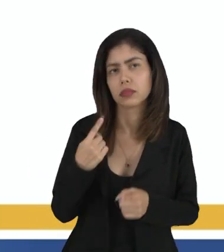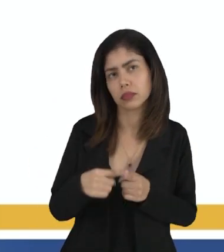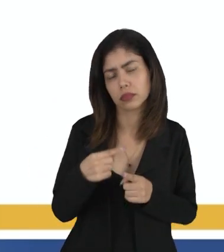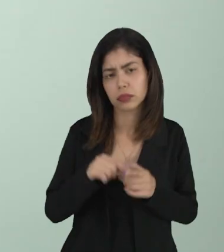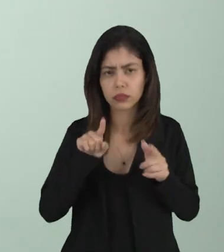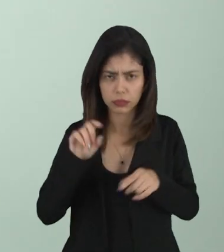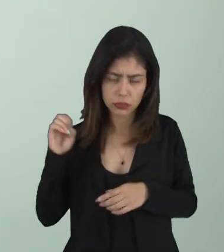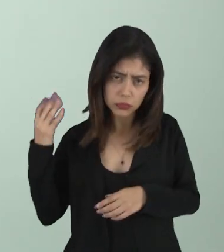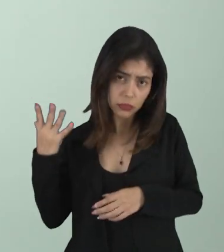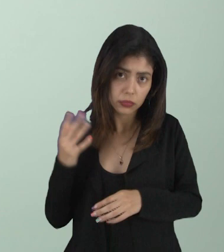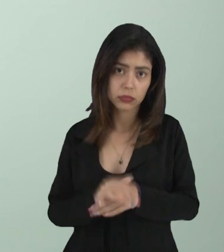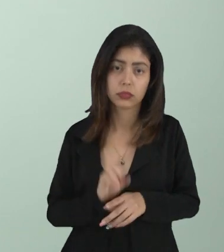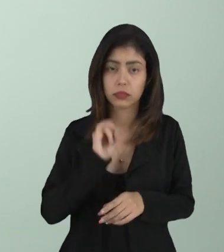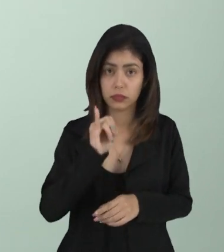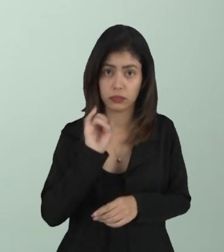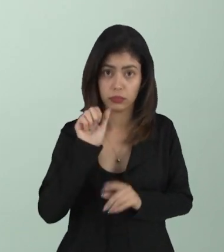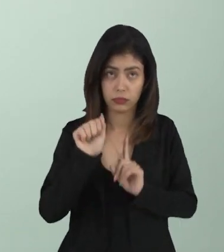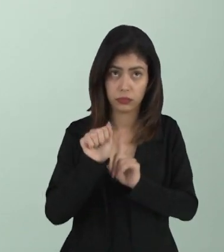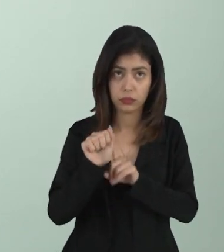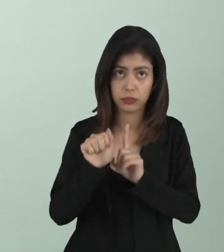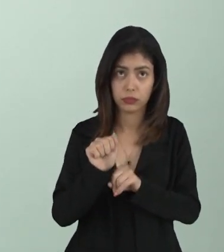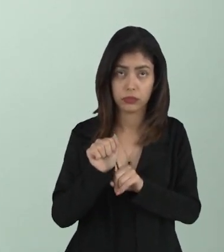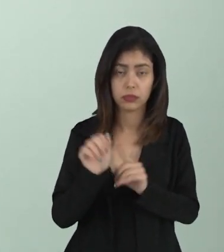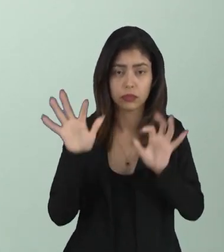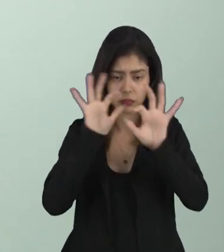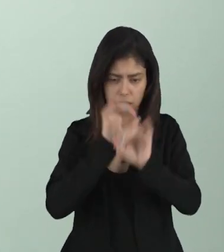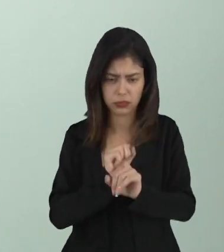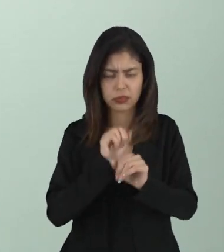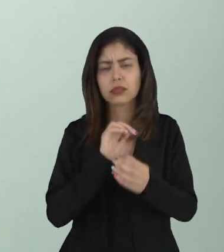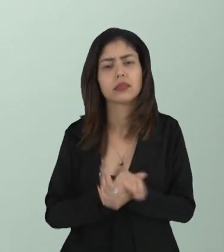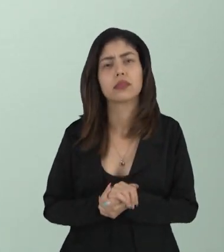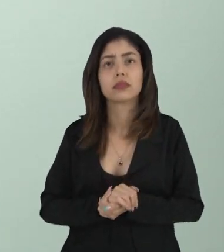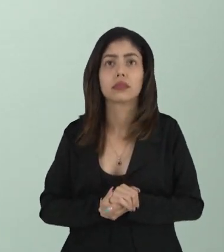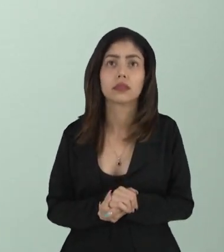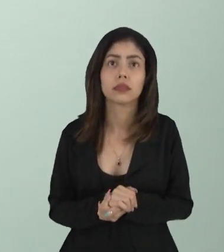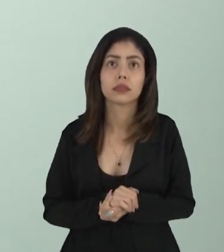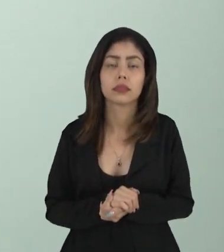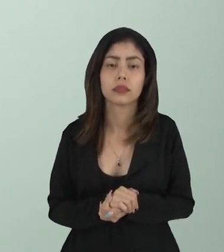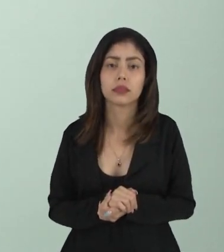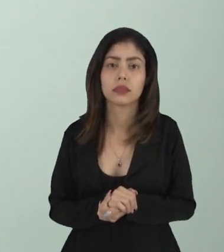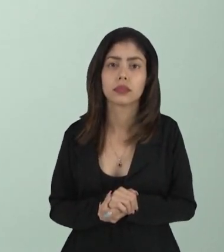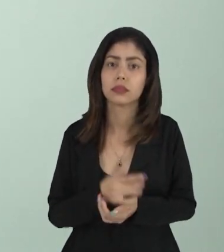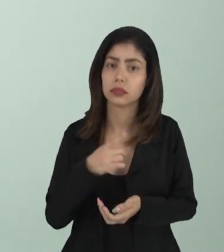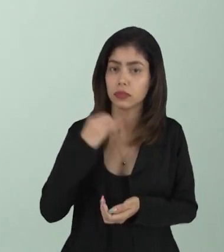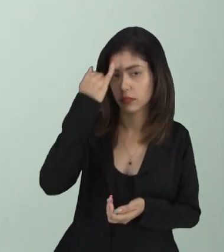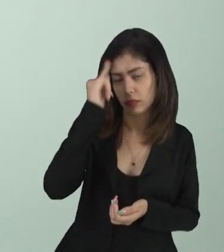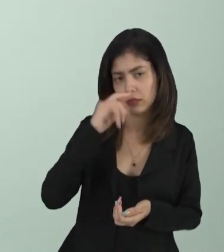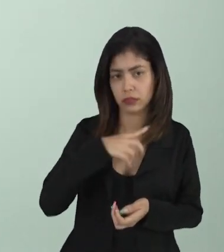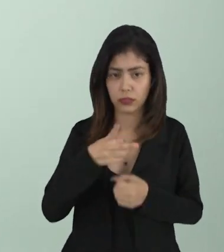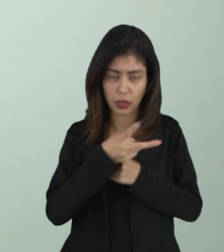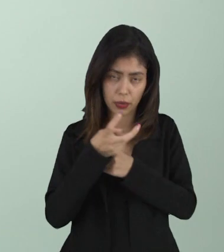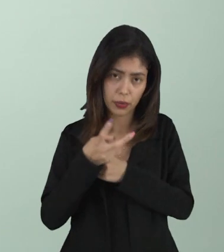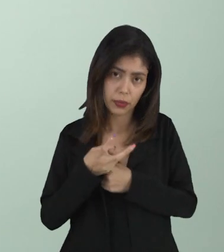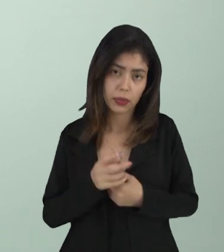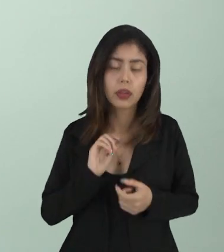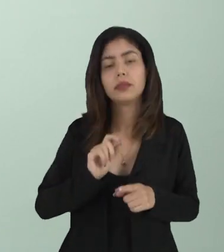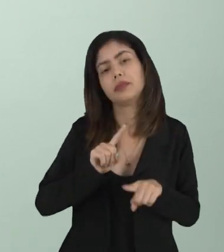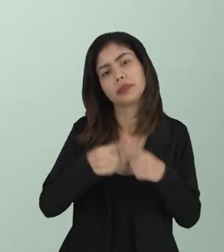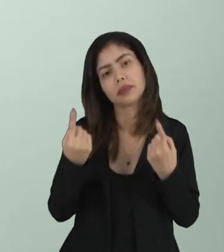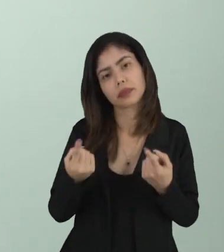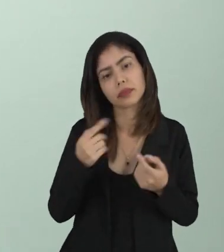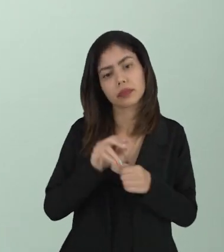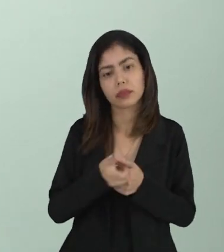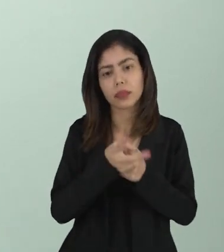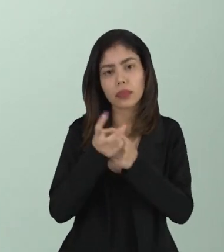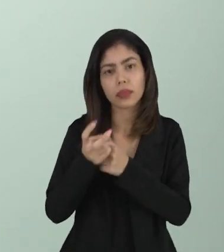que isso vai ocorrer? Lógico, se A é um corpo negro, um corpo chamado de ideal, a ideia é que ele absorve muito mais